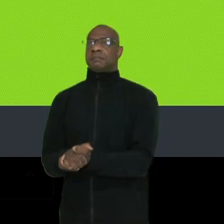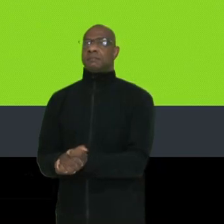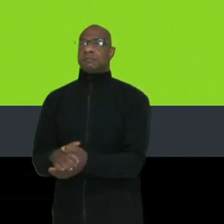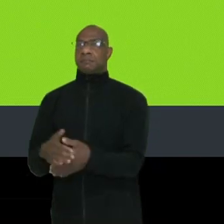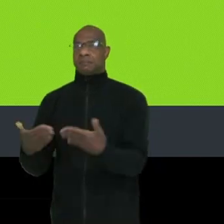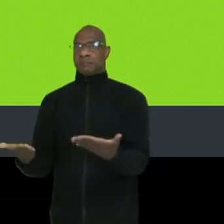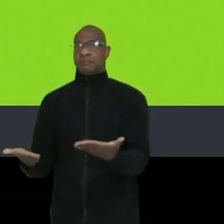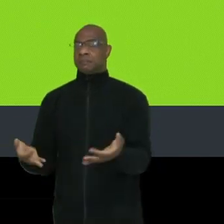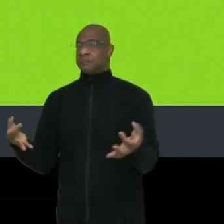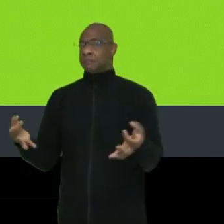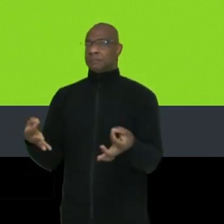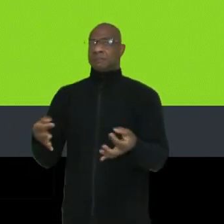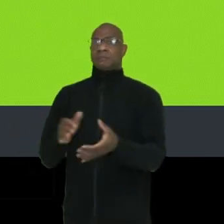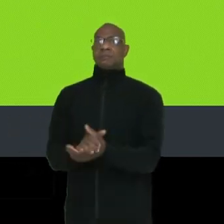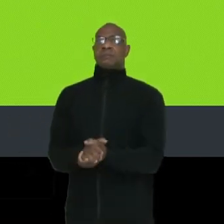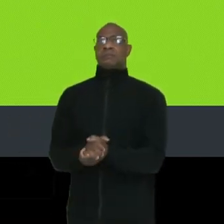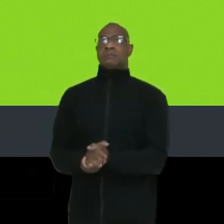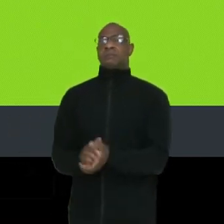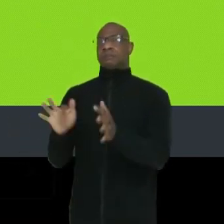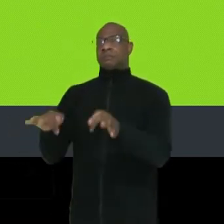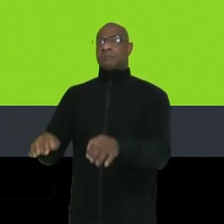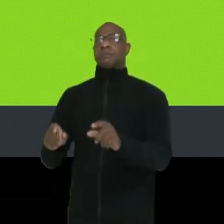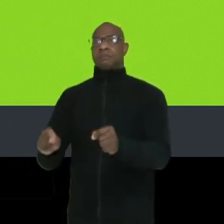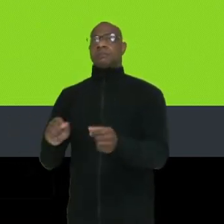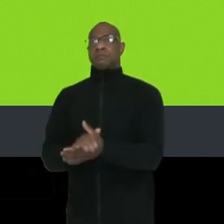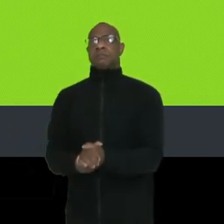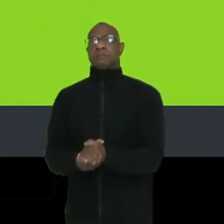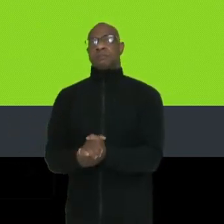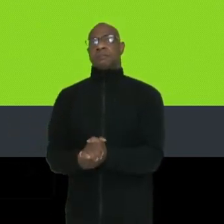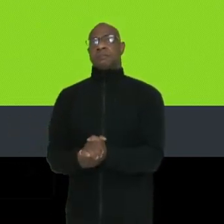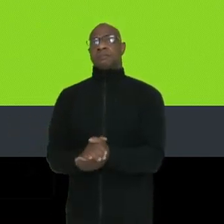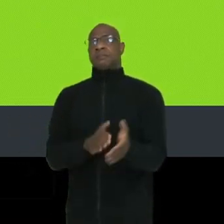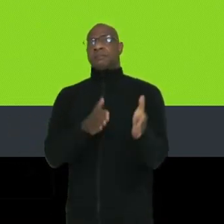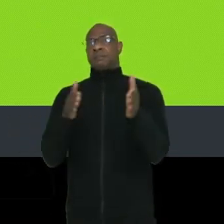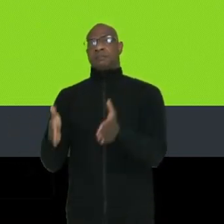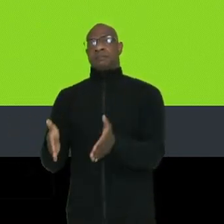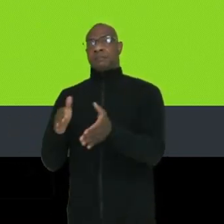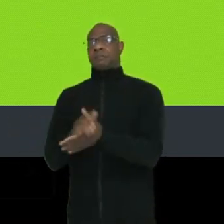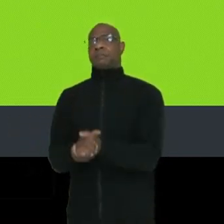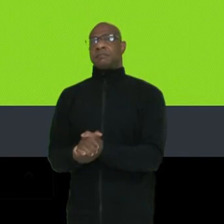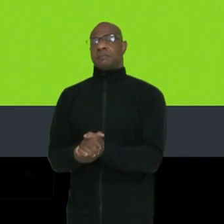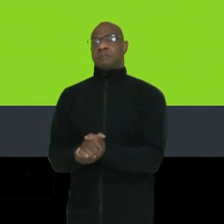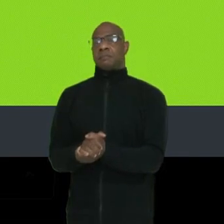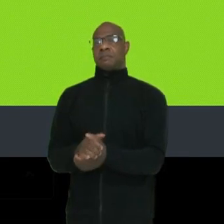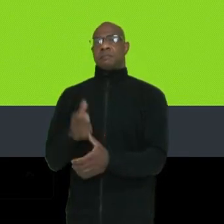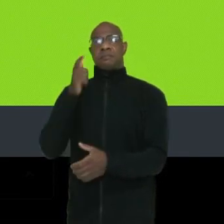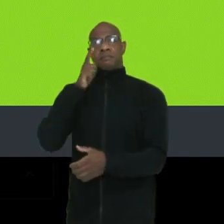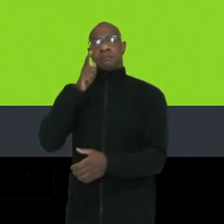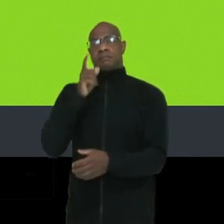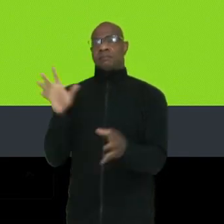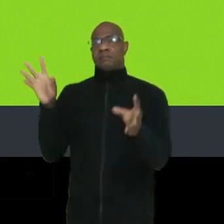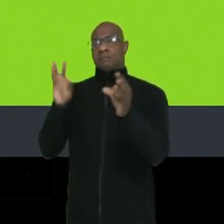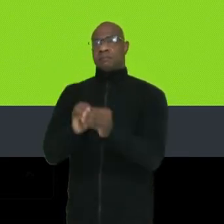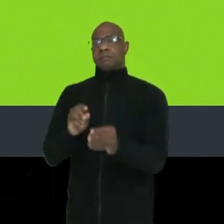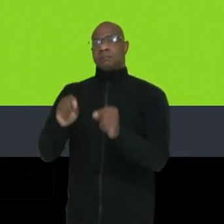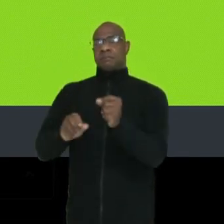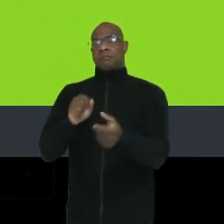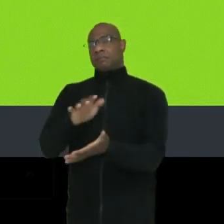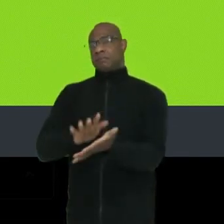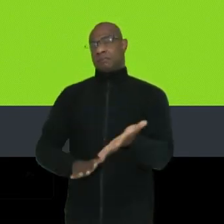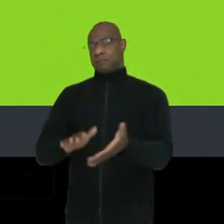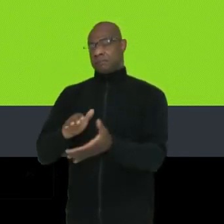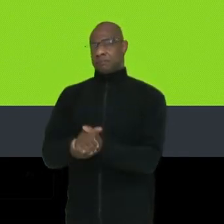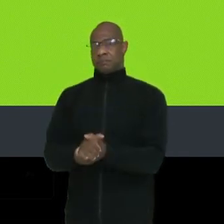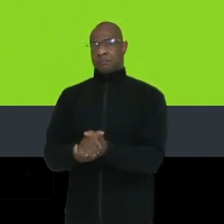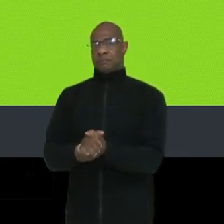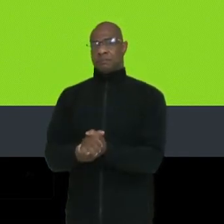Ótimo, perfeito. Nós terminamos essa etapa, né, e conseguimos concluir ali a atividade.